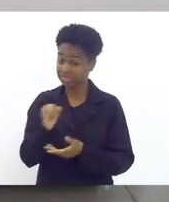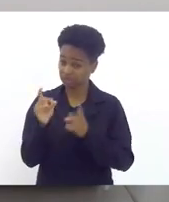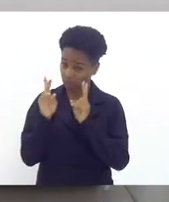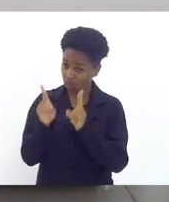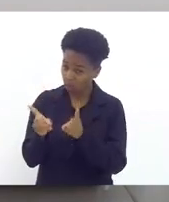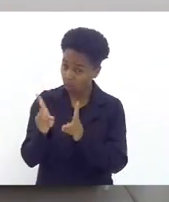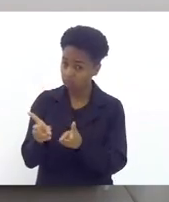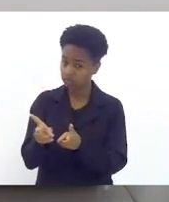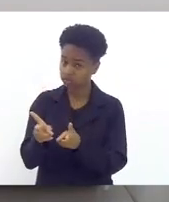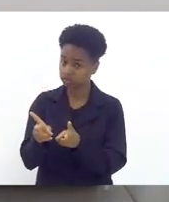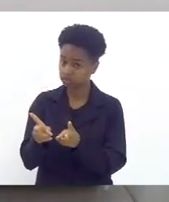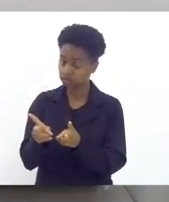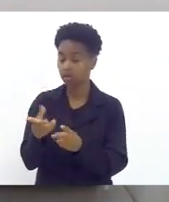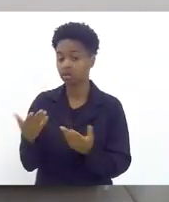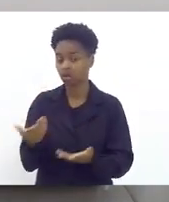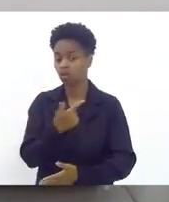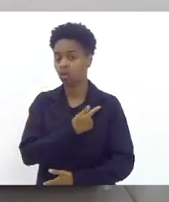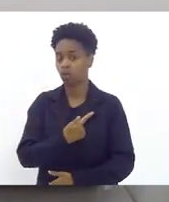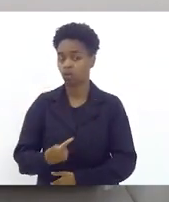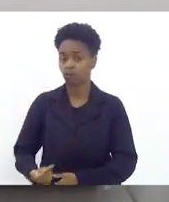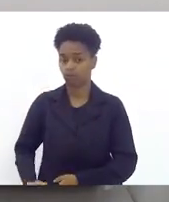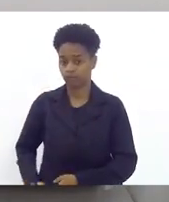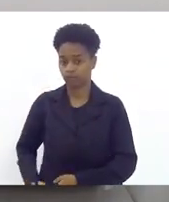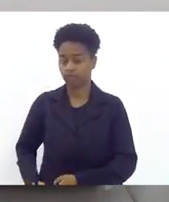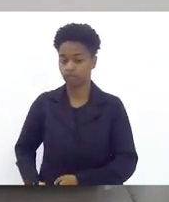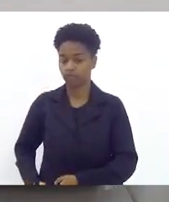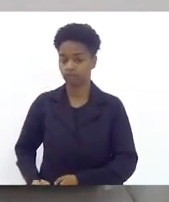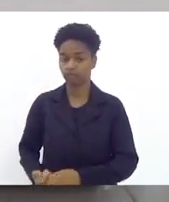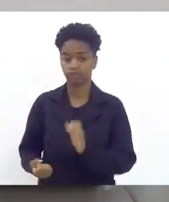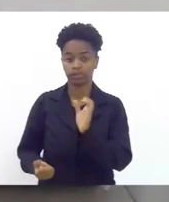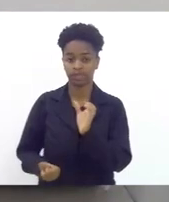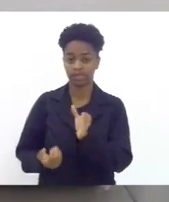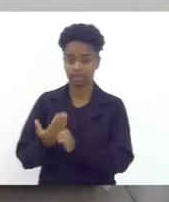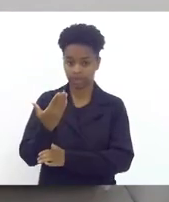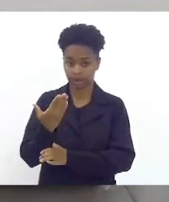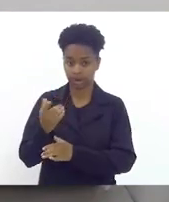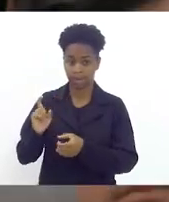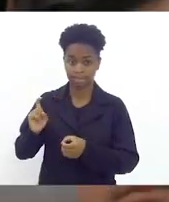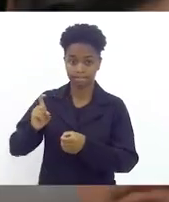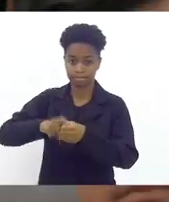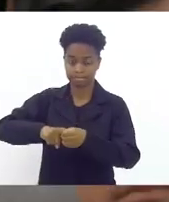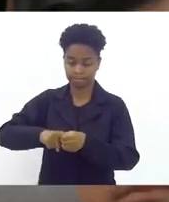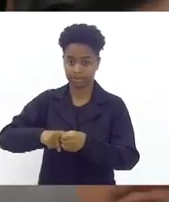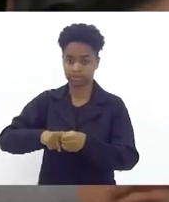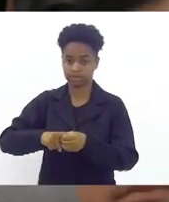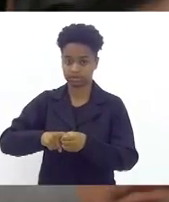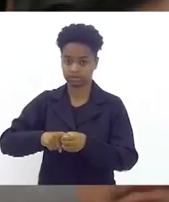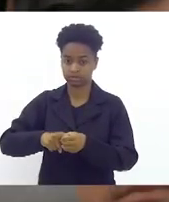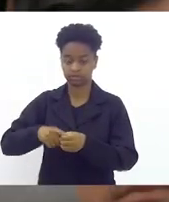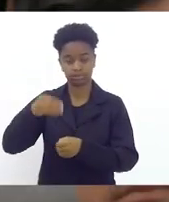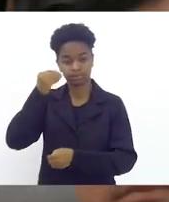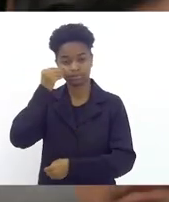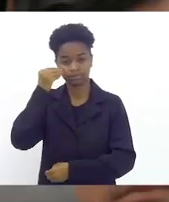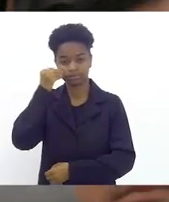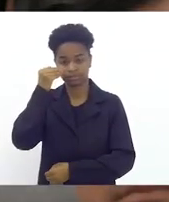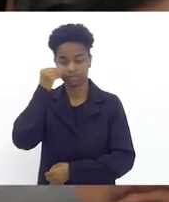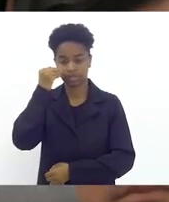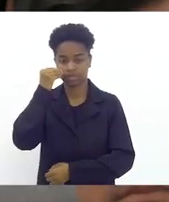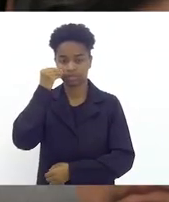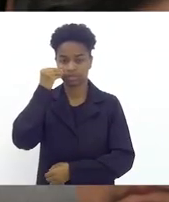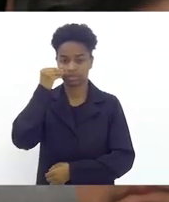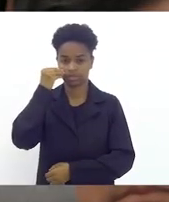mantenha o governo vai estipular parcerias de tal maneira que